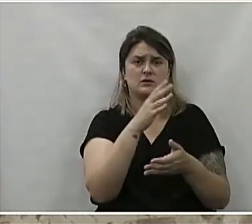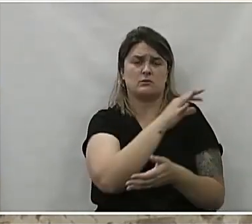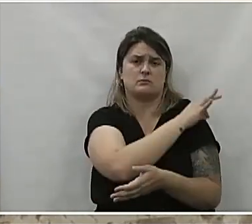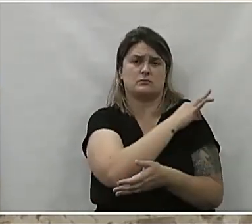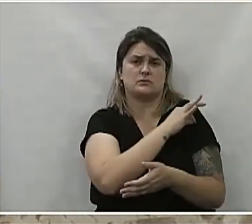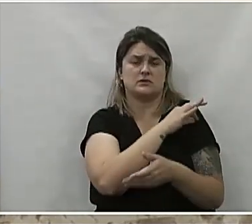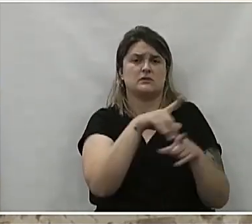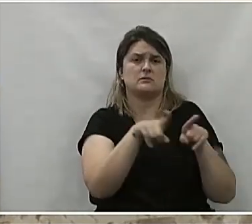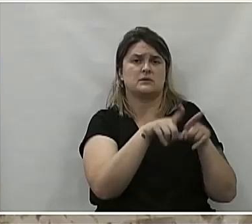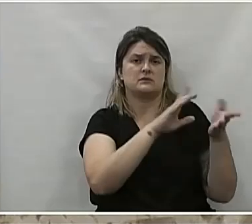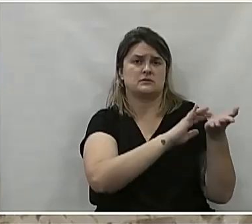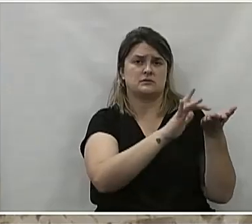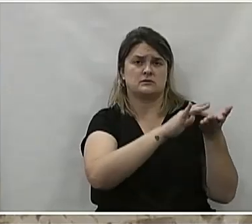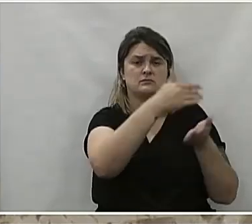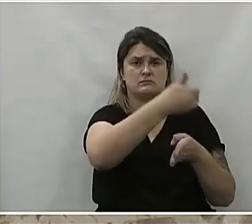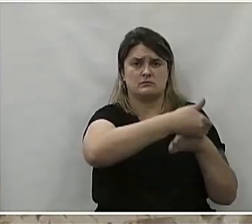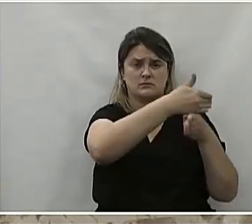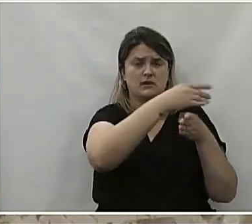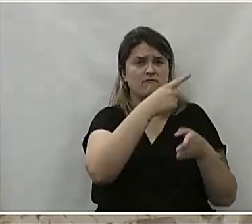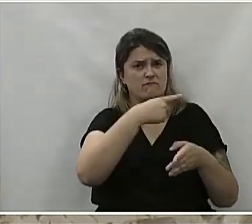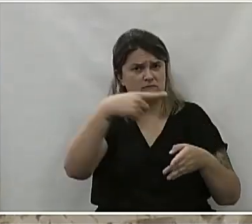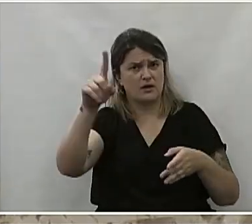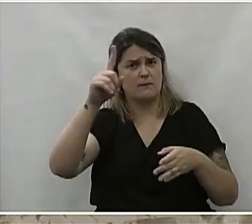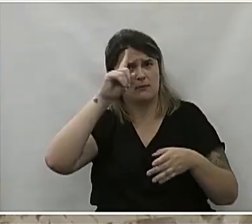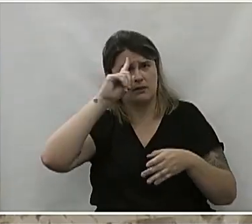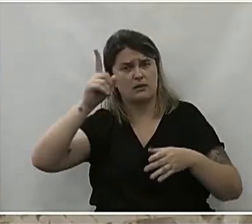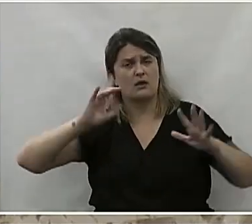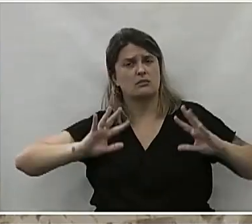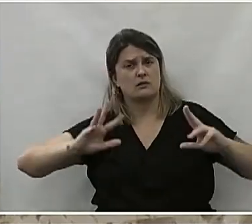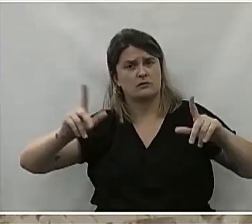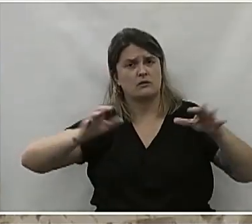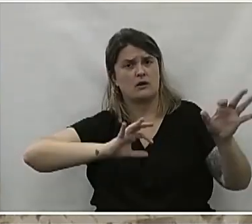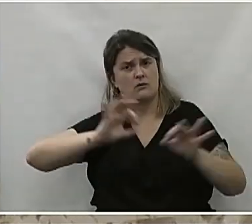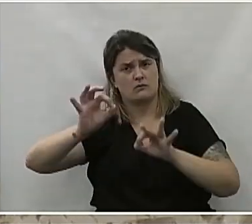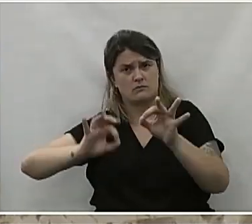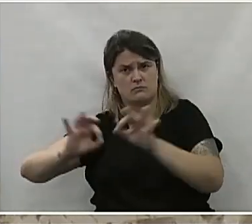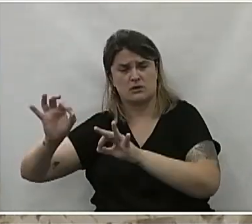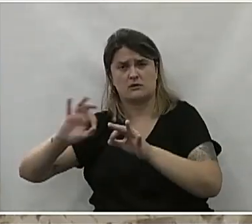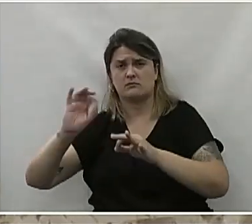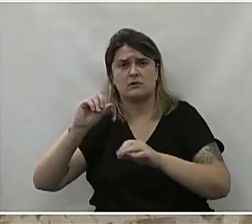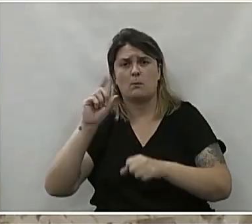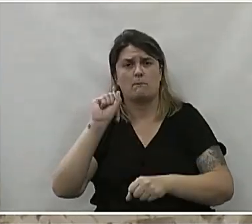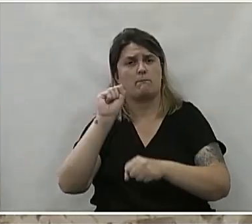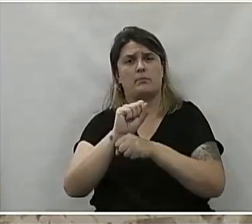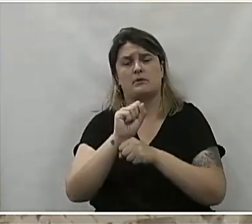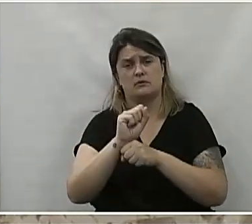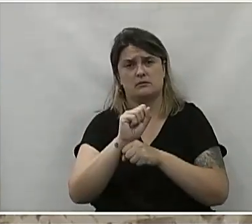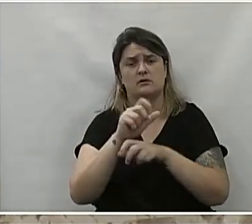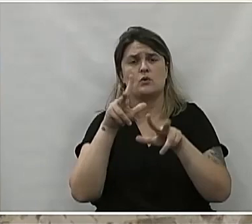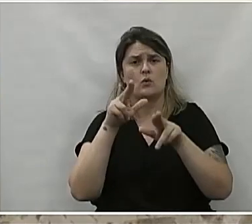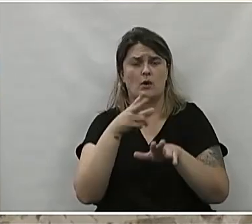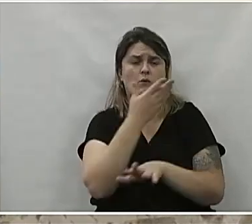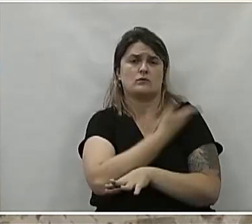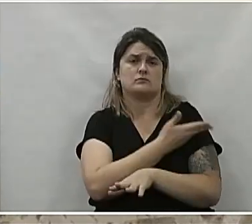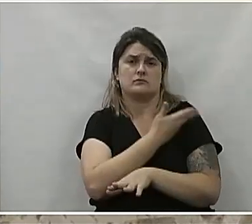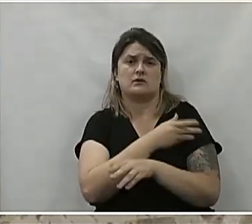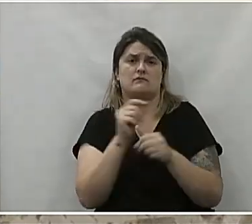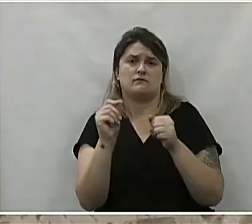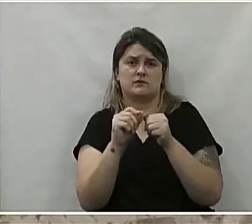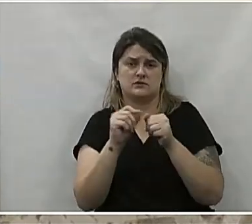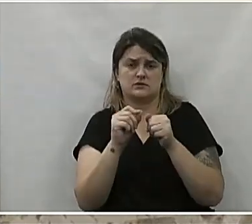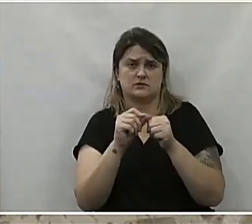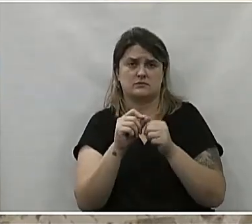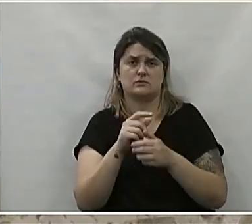chefe De obras E que vá lá E mande a máquina De volta Fazer o serviço Não deixe pela metade Como acostumado Fazer